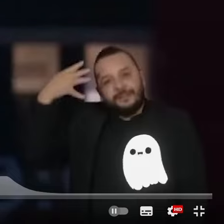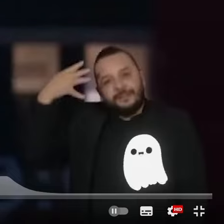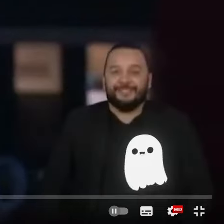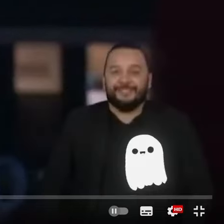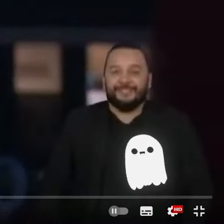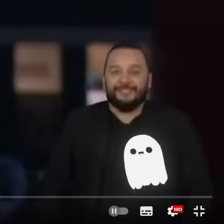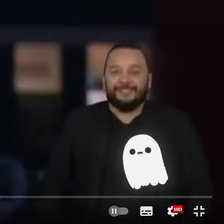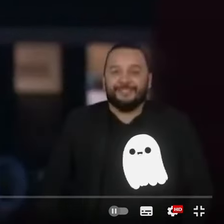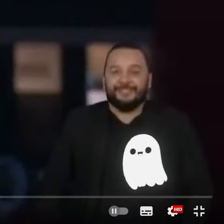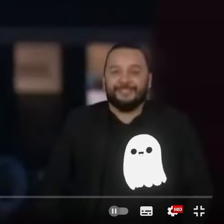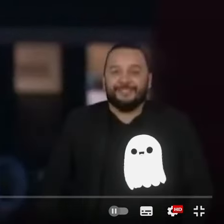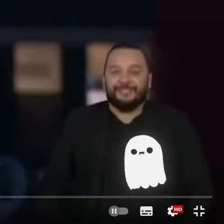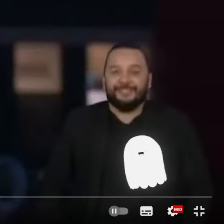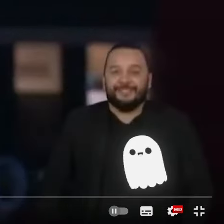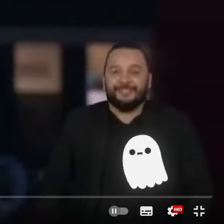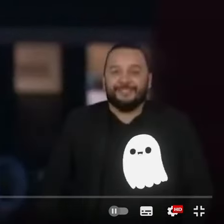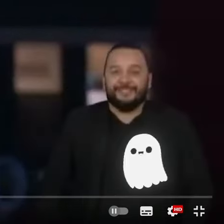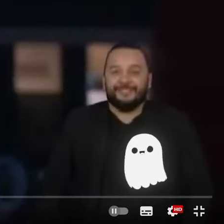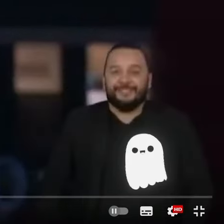Dá pena!